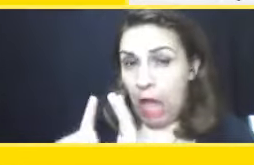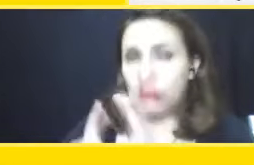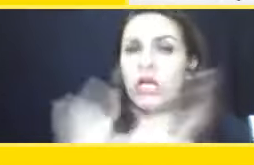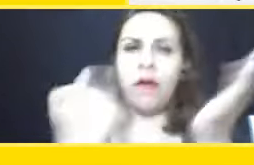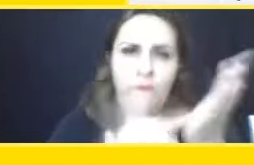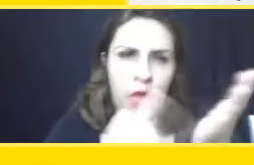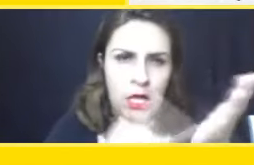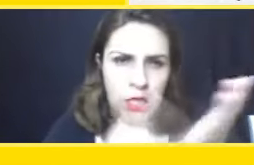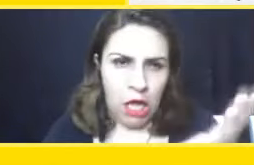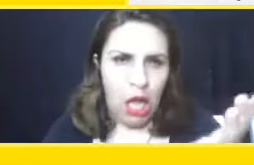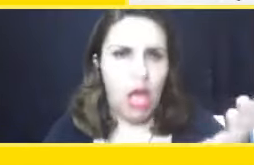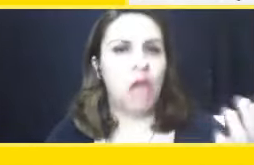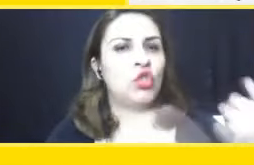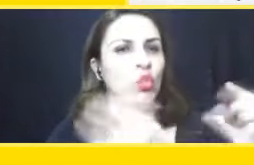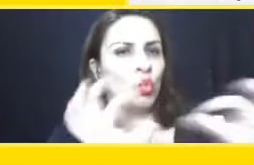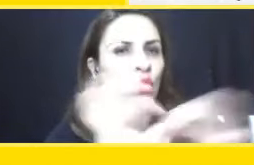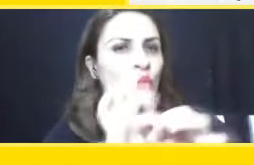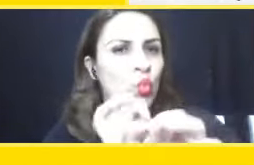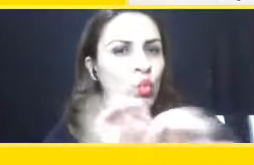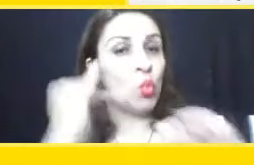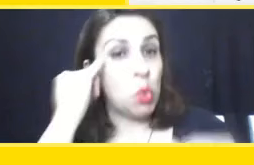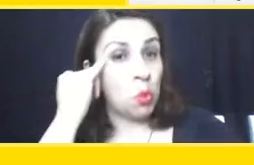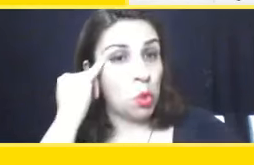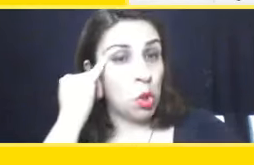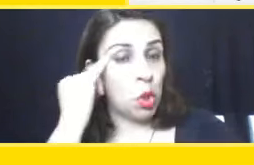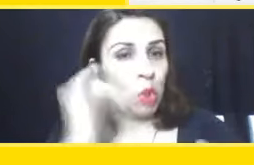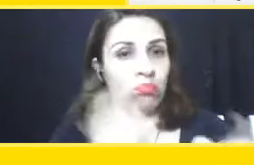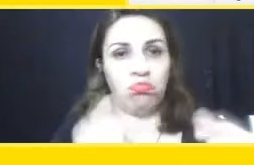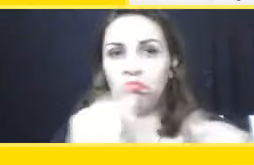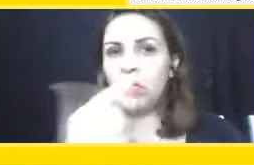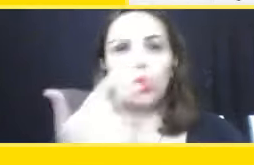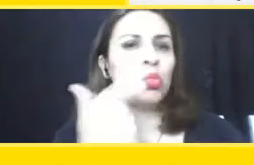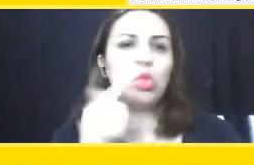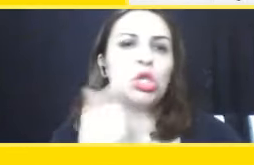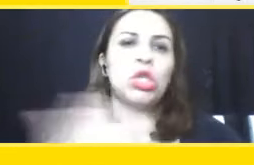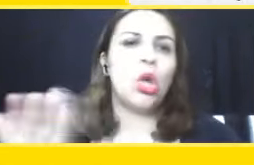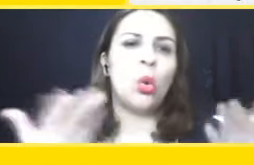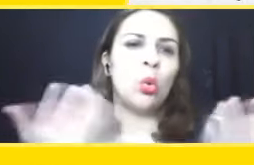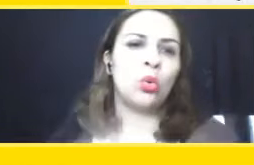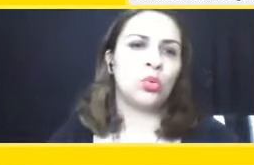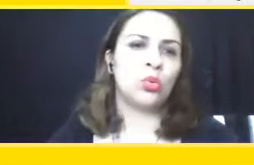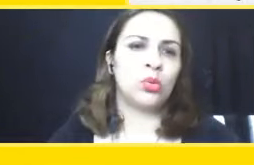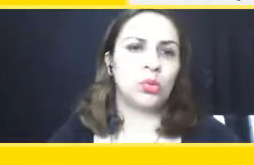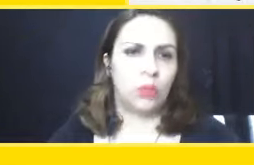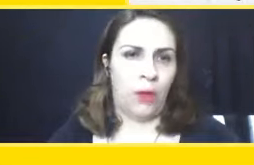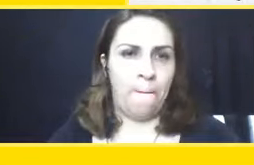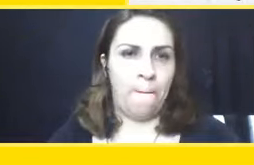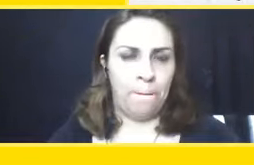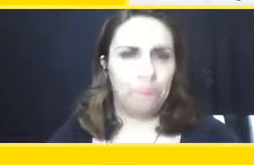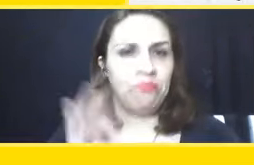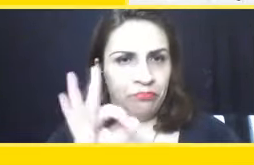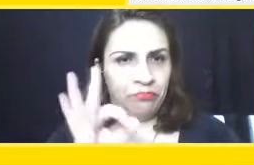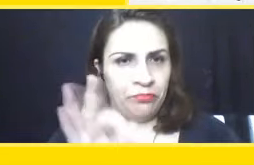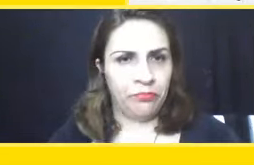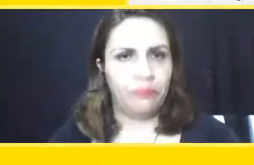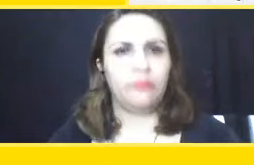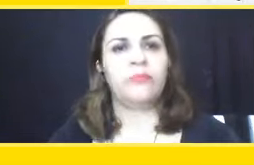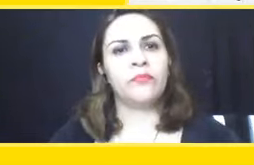cumprido a sua promessa, eu acredito que nós não teríamos o lockdown na Ceilândia que foi colocado. Certo? Então, esse é o primeiro ponto.